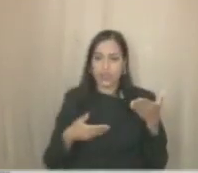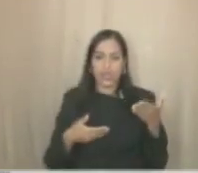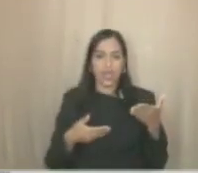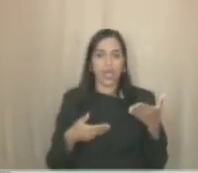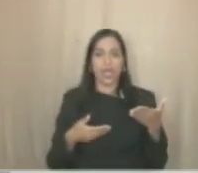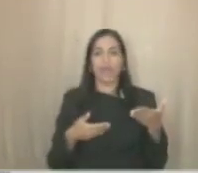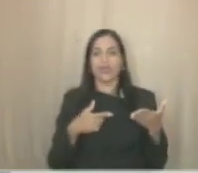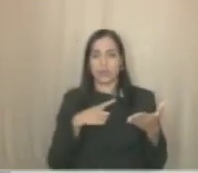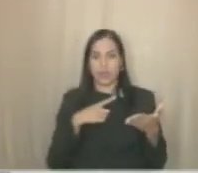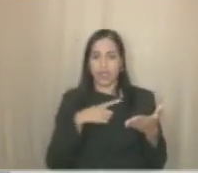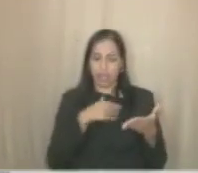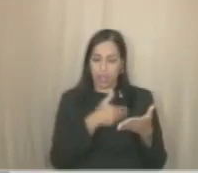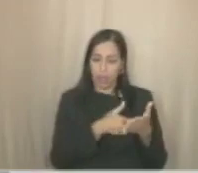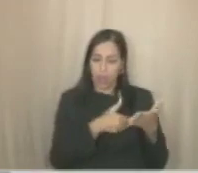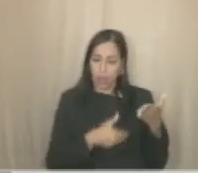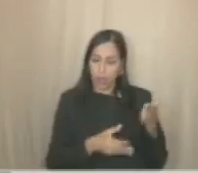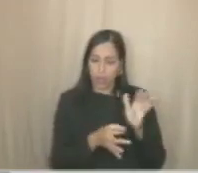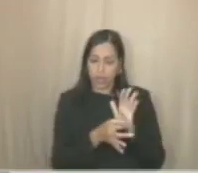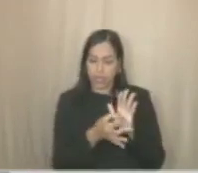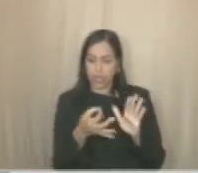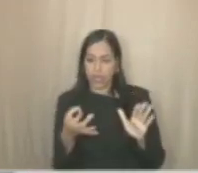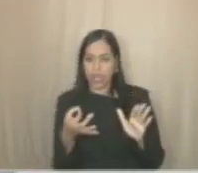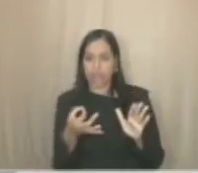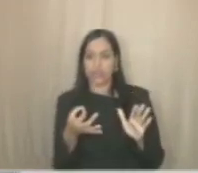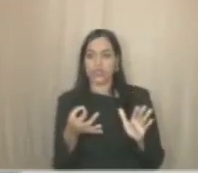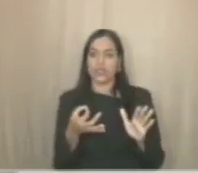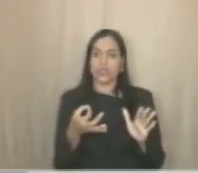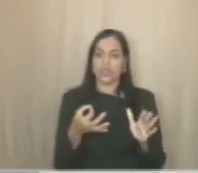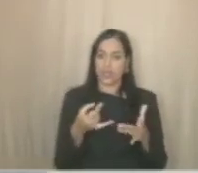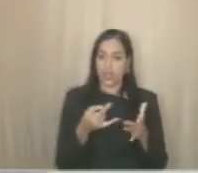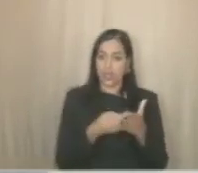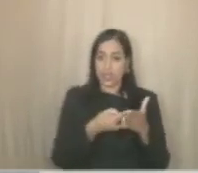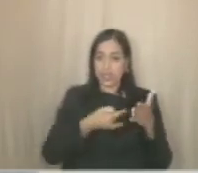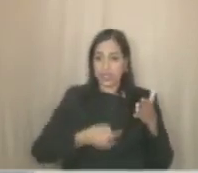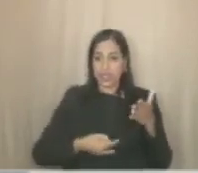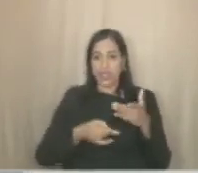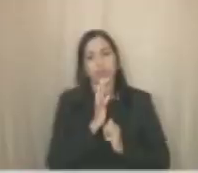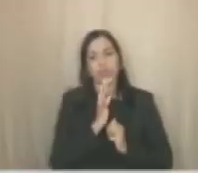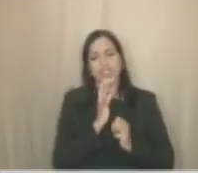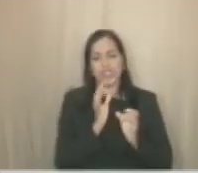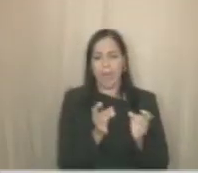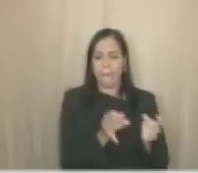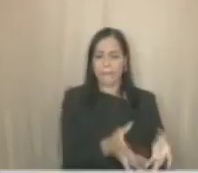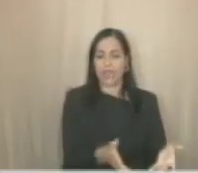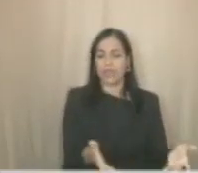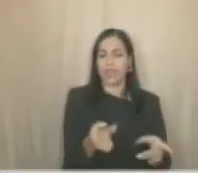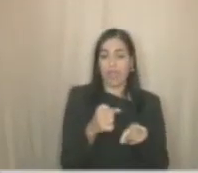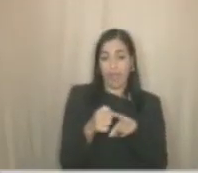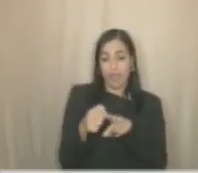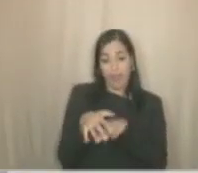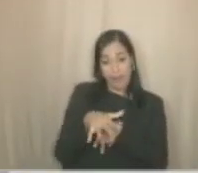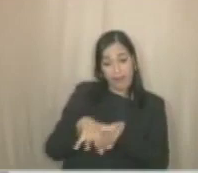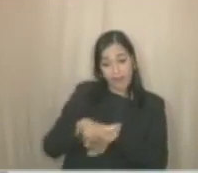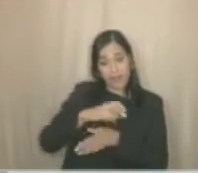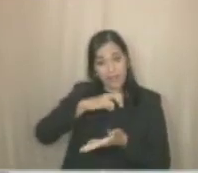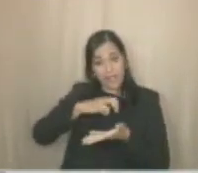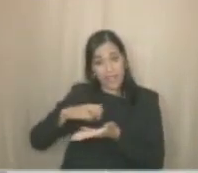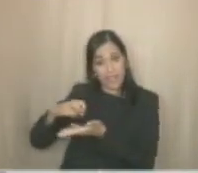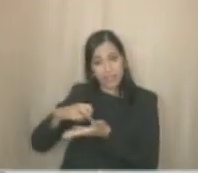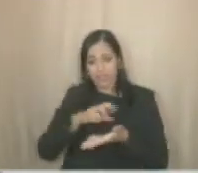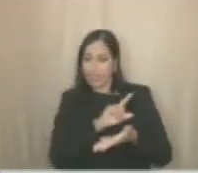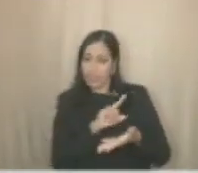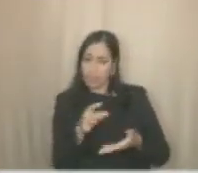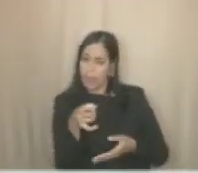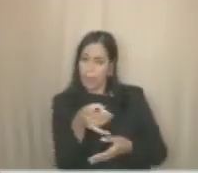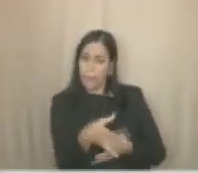para haver o contrato, para fazer a contratação, tem que haver um processo licitatório, e para haver o distrato também. Na verdade, a creche não está abandonada, ela está em obra,